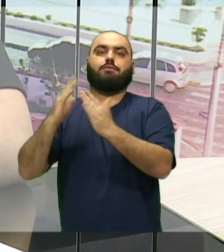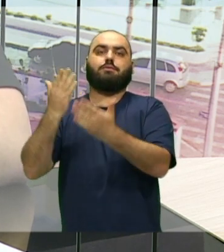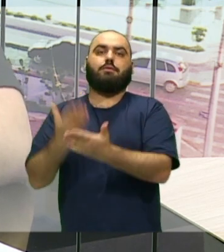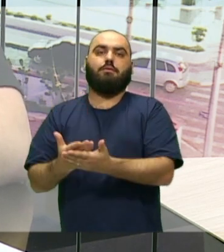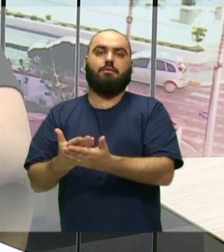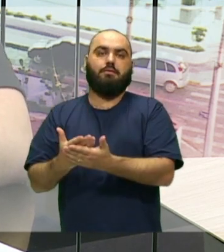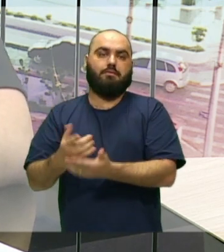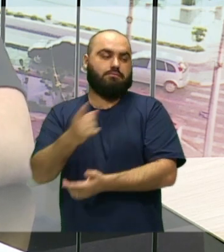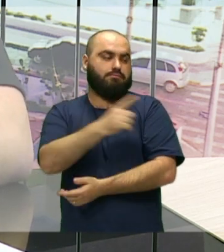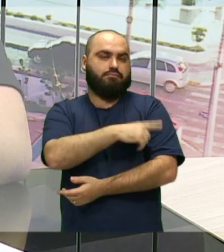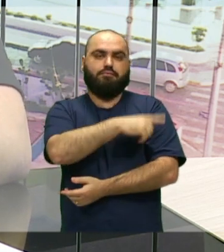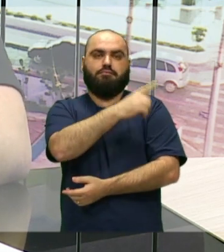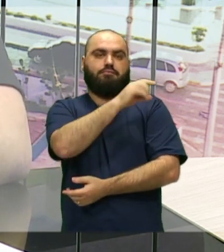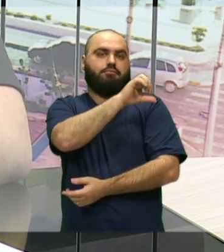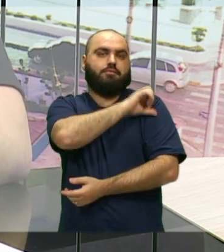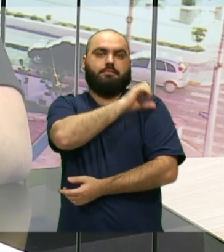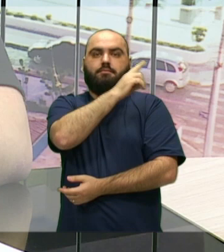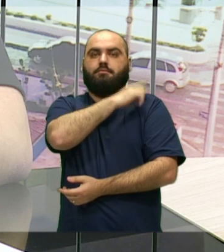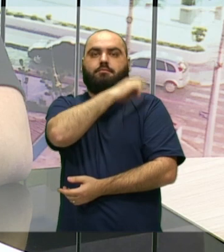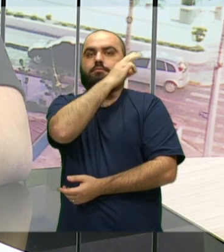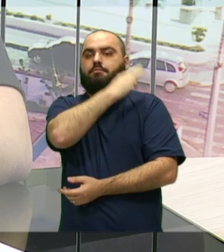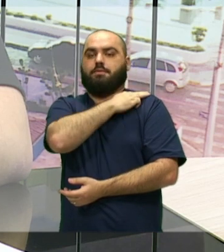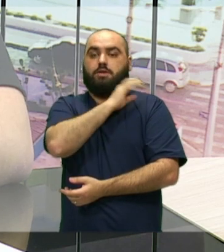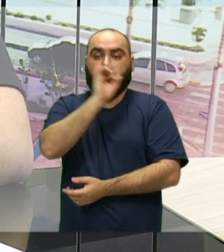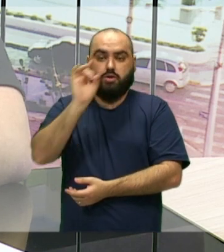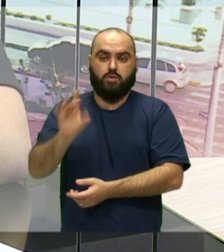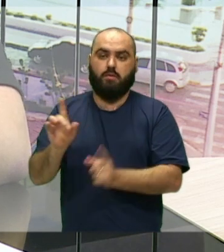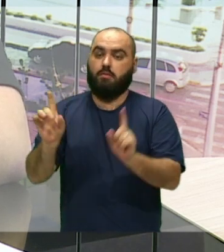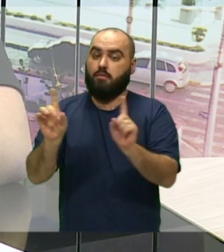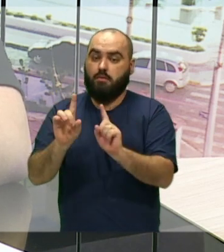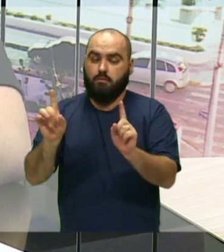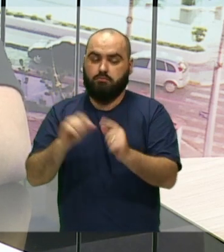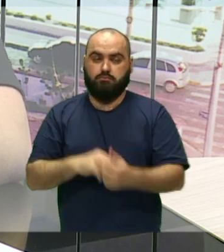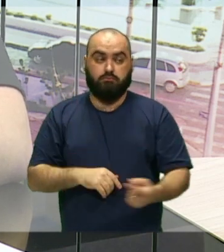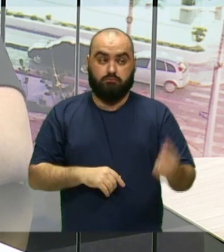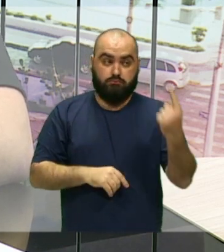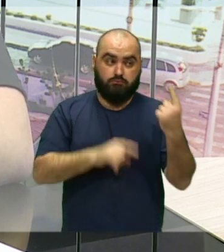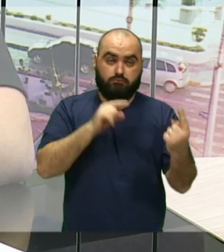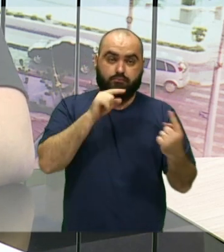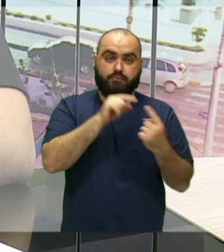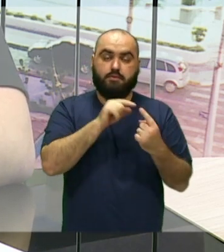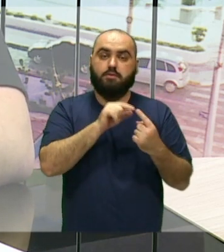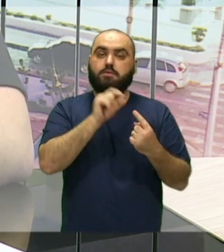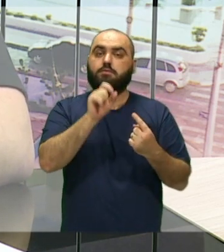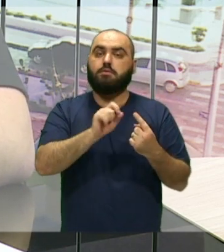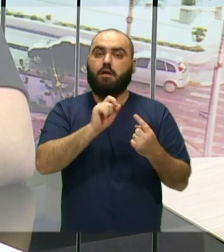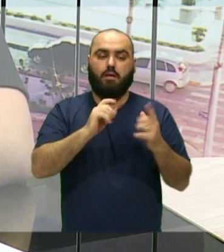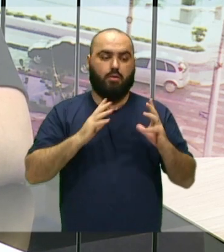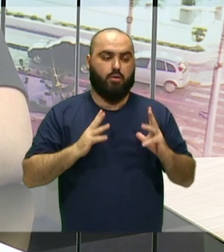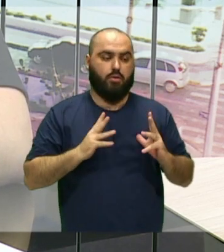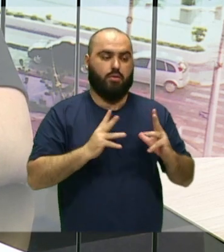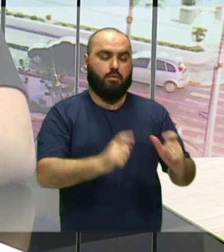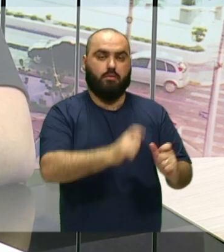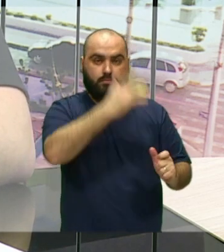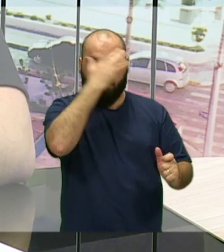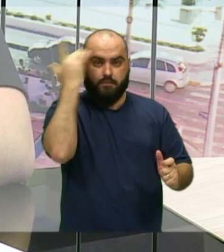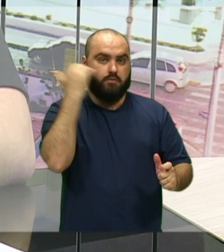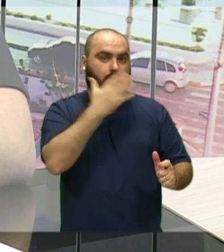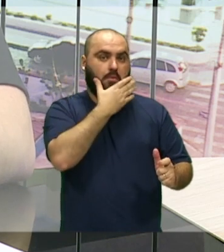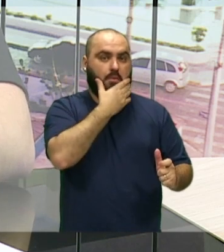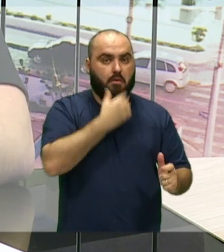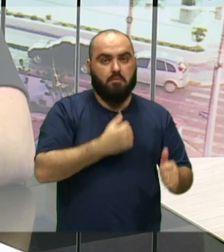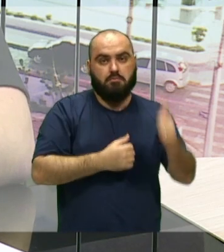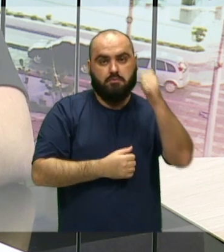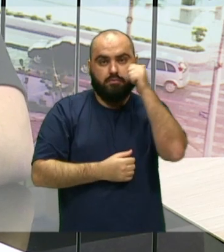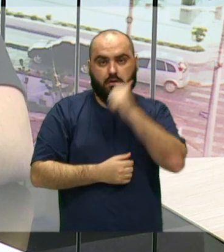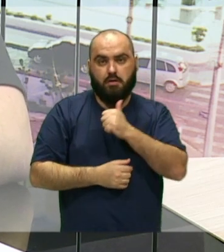Fundamental ensino médio eh e uma da das metas é garantir que todas as pessoas homens mulheres de